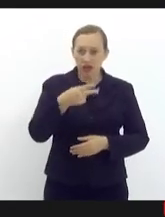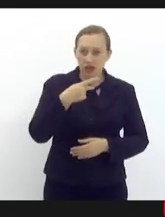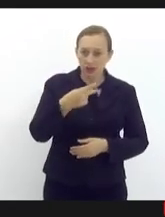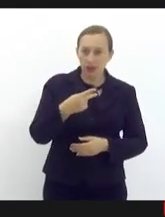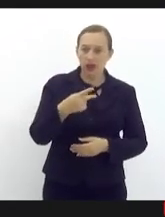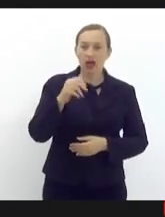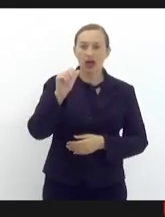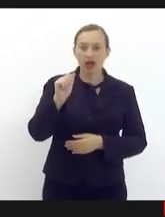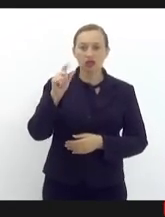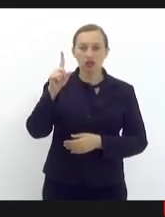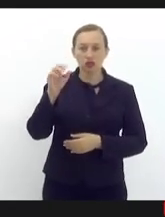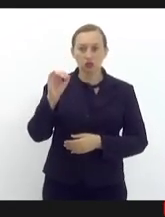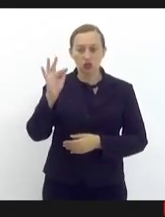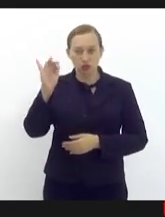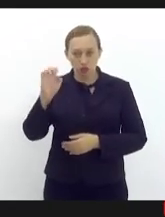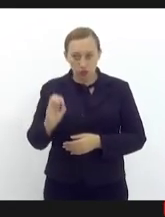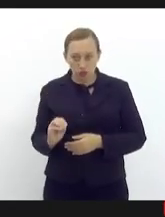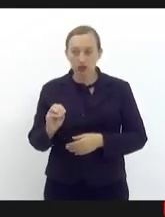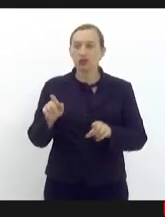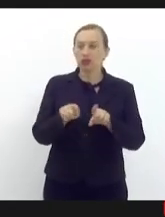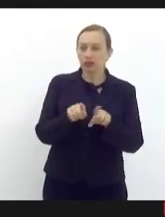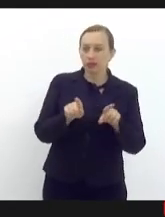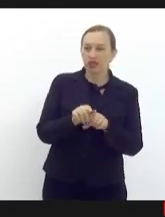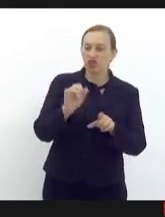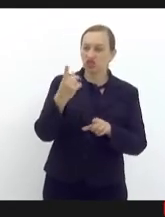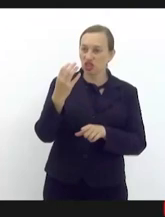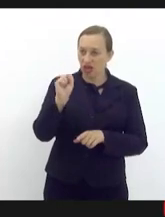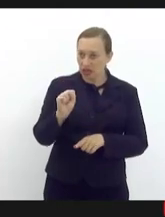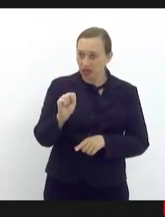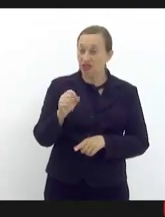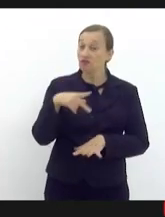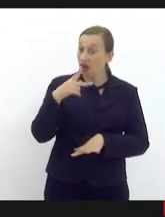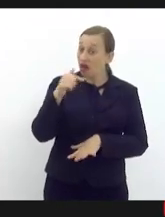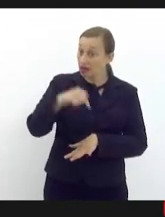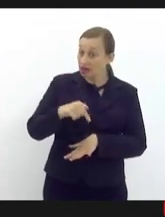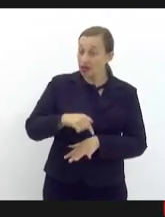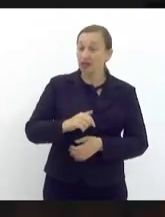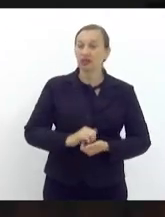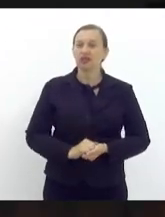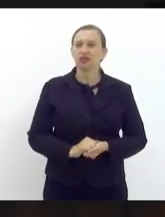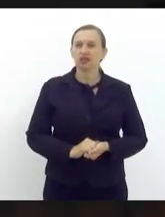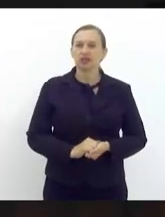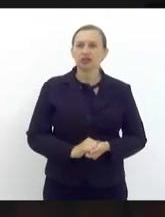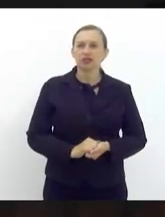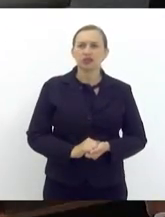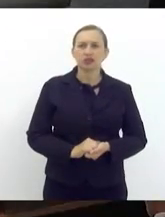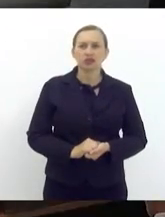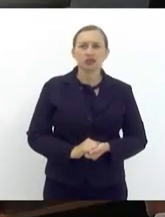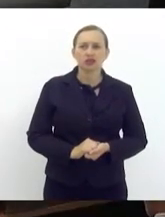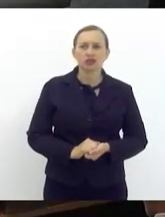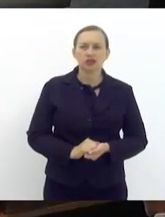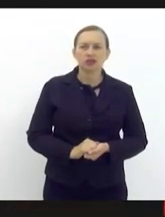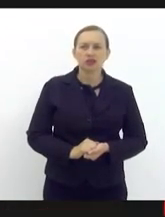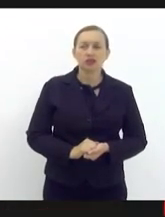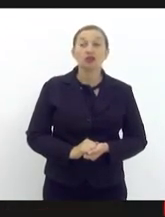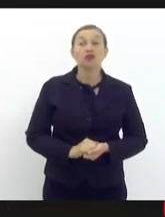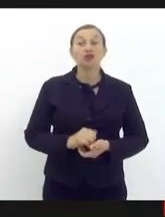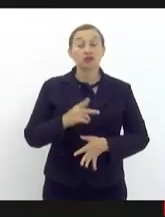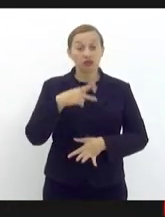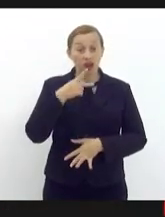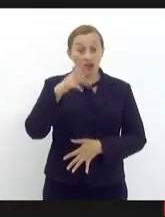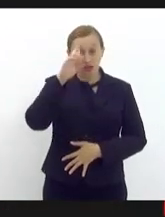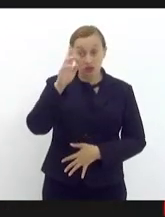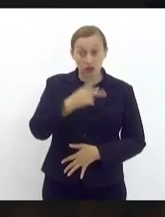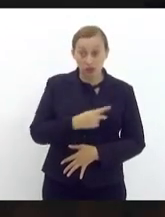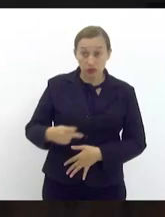pro Adolfo e pro Charles Batista. Vai deixar claro aqui... Favorável, Pobel? Não é, deixar claro aqui,